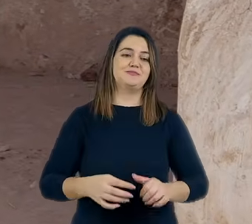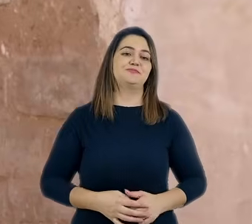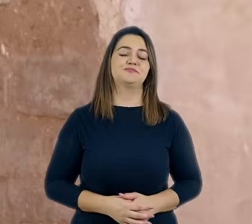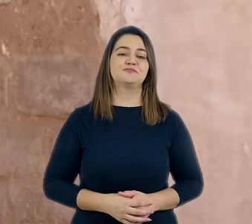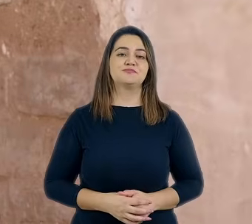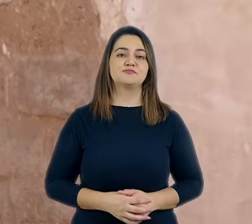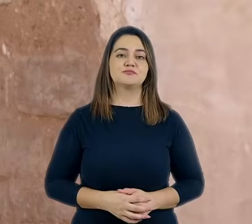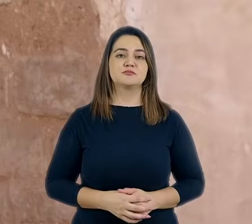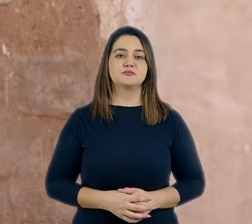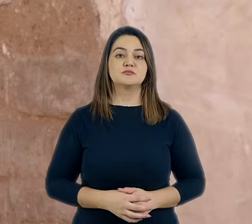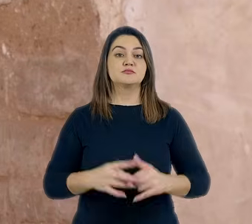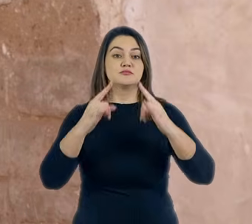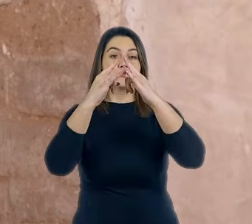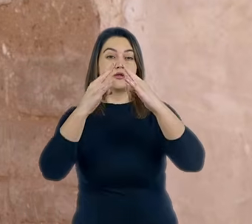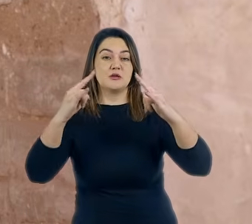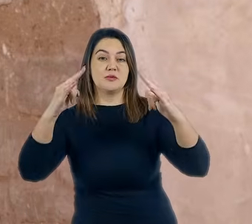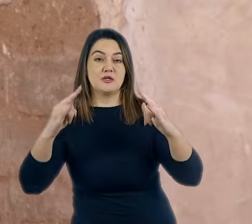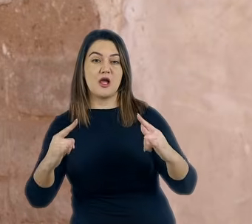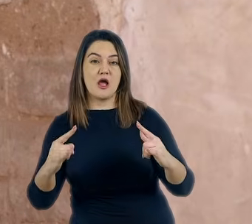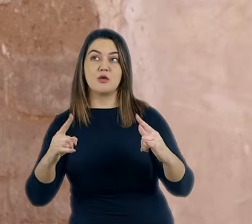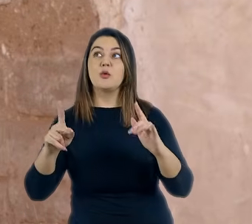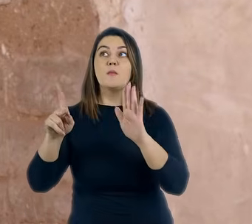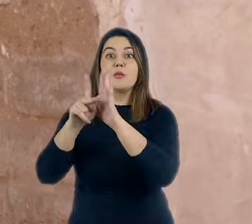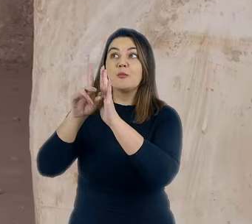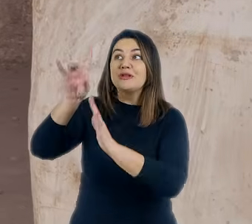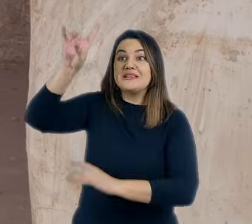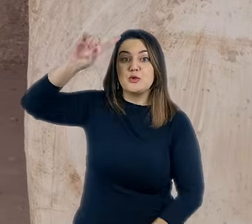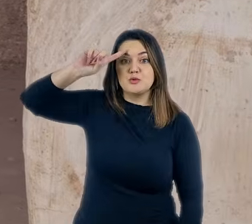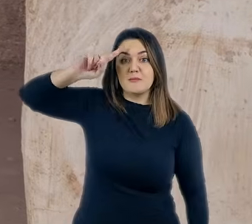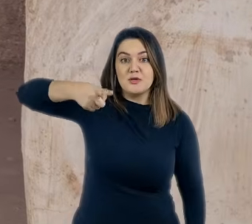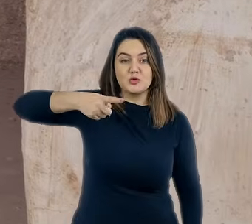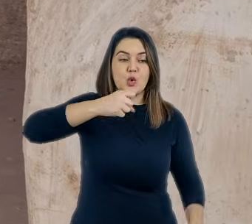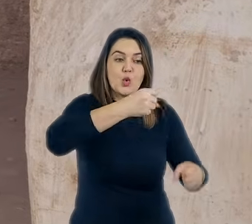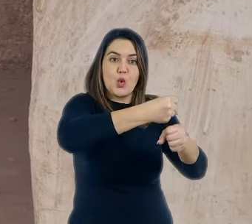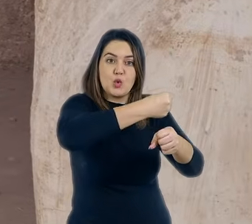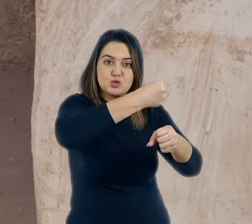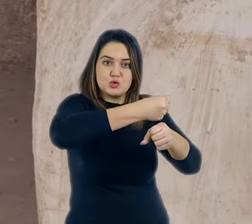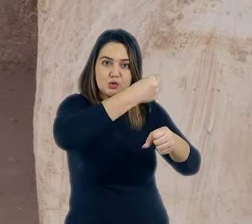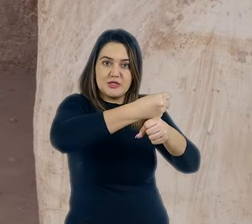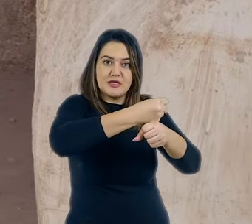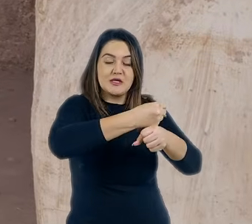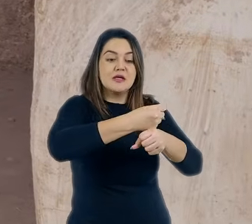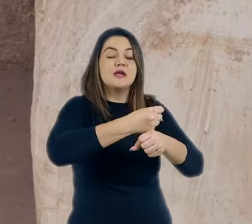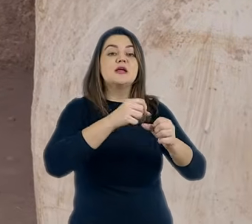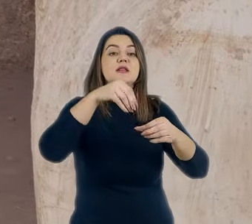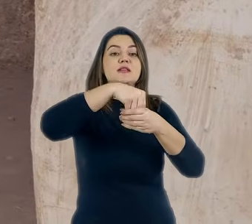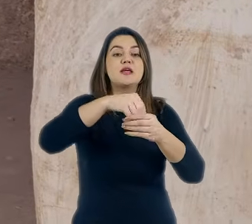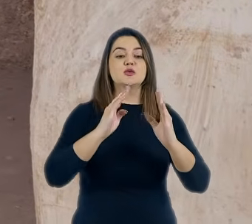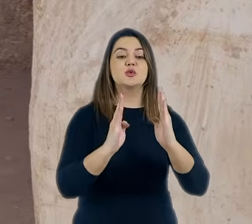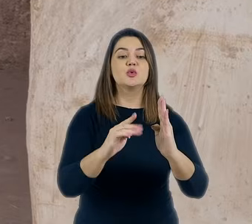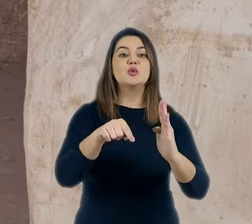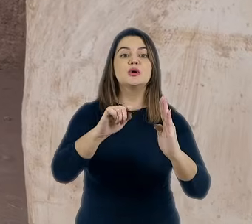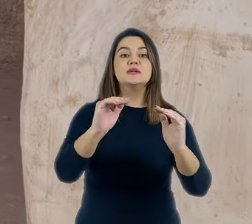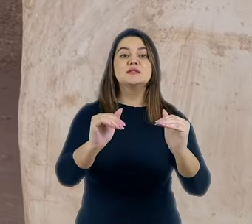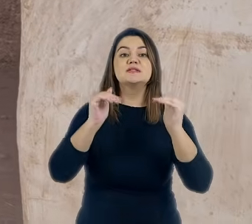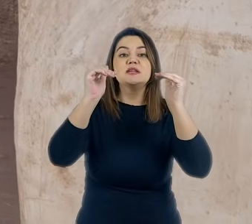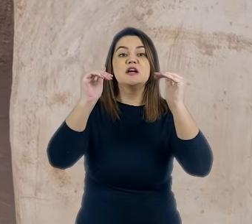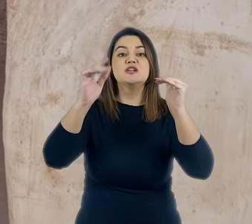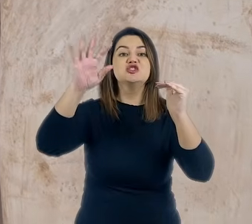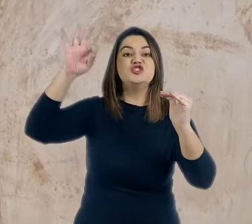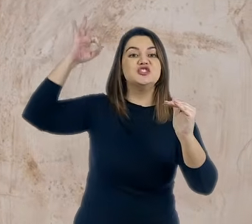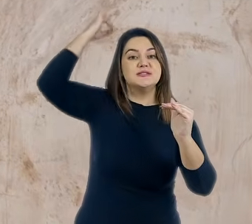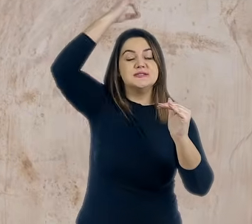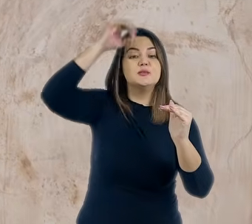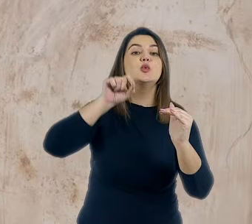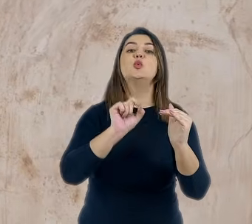fundo. No caso do tabernáculo ou do santuário que Deus mandou construir, o que ficava no lugar santíssimo era a